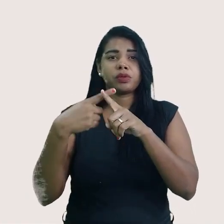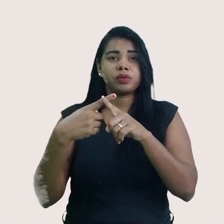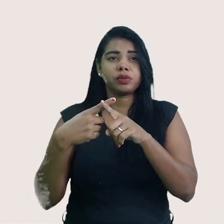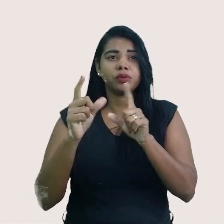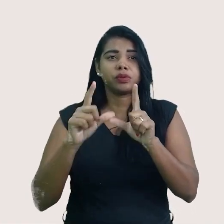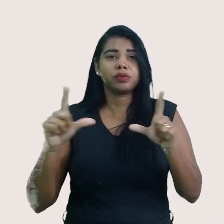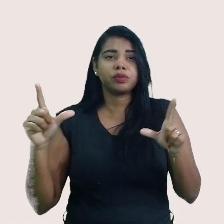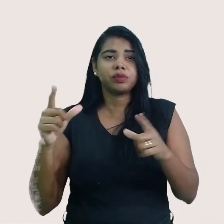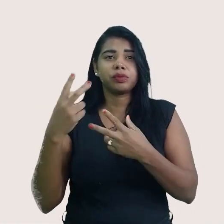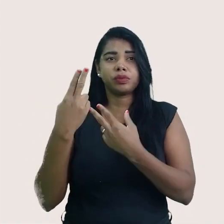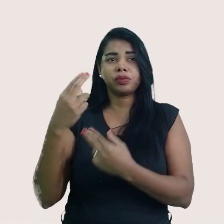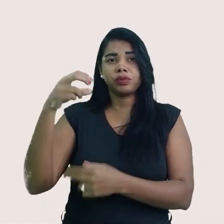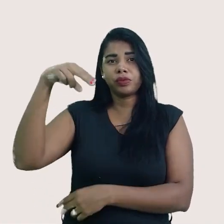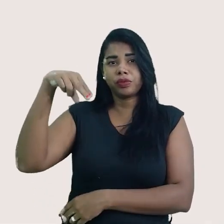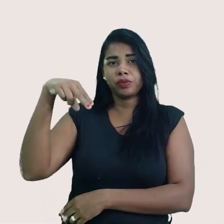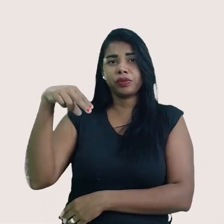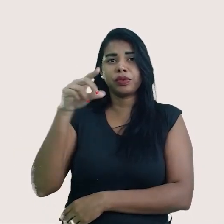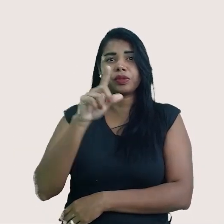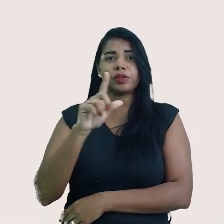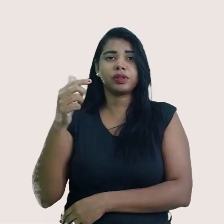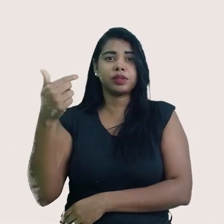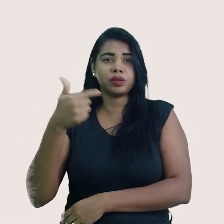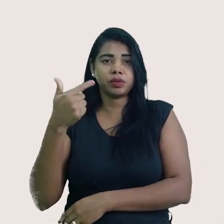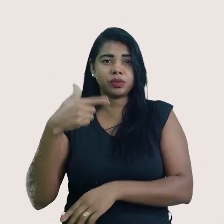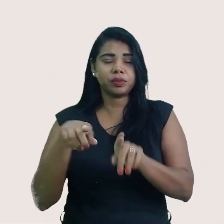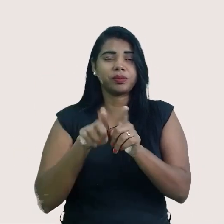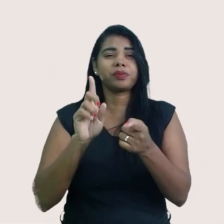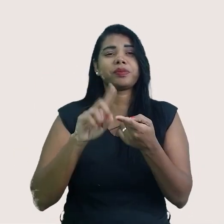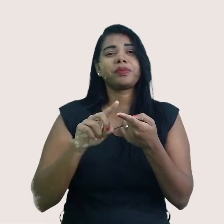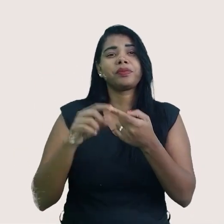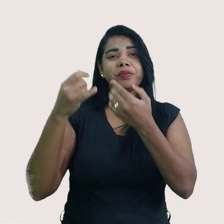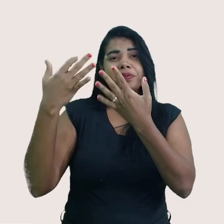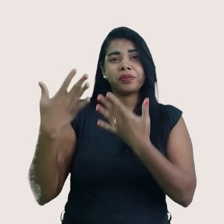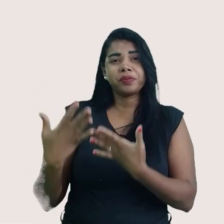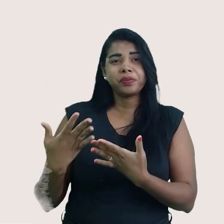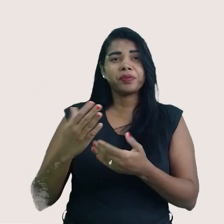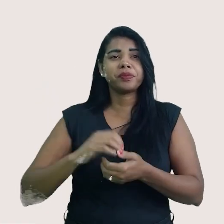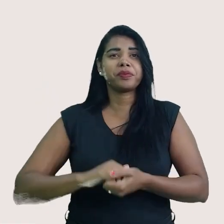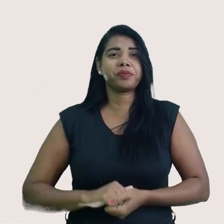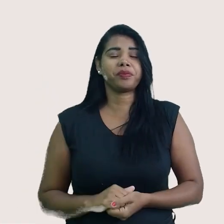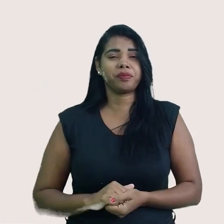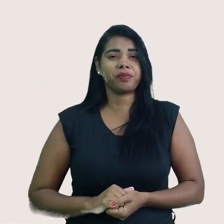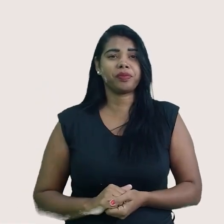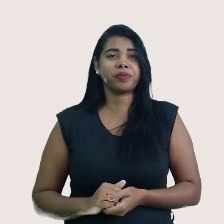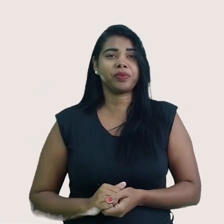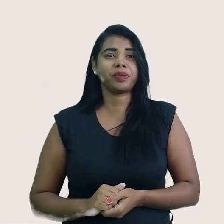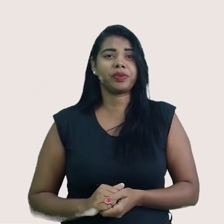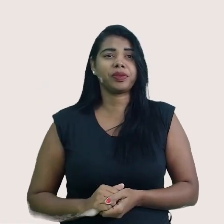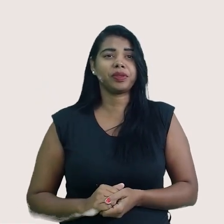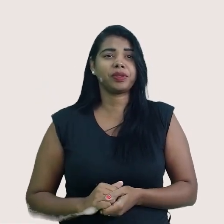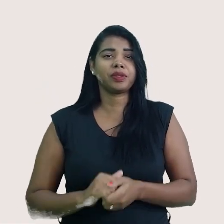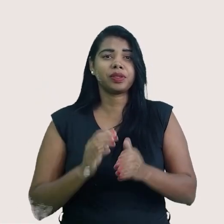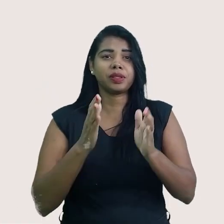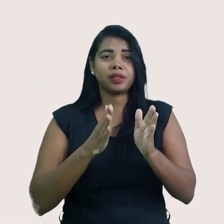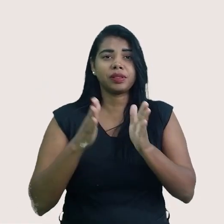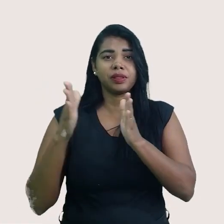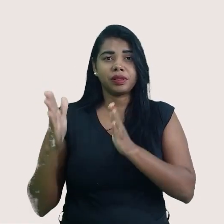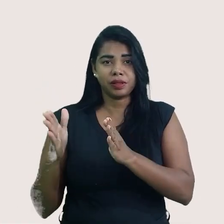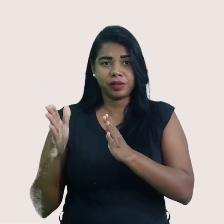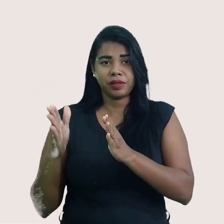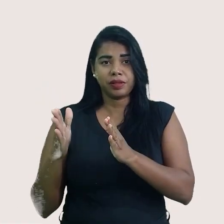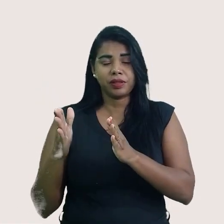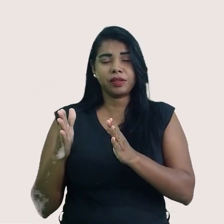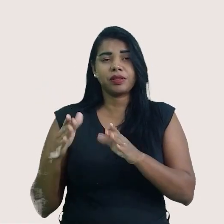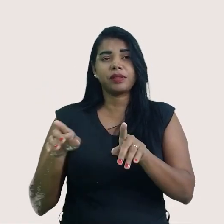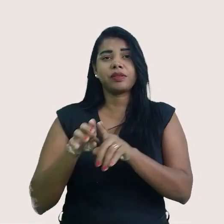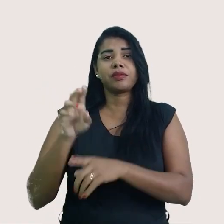espessura igual a n vezes lambda sobre 2. Lembre-se que aqui o que a gente falou, quando está em oposição de fase,